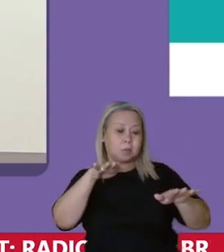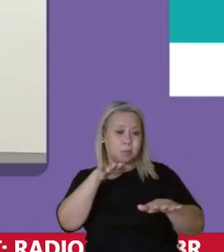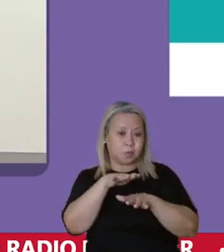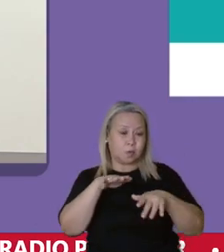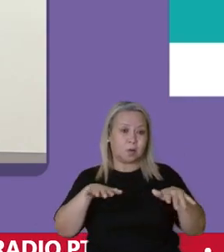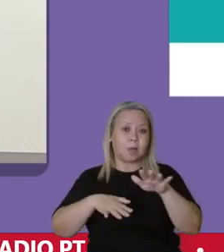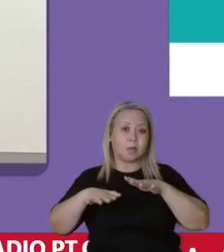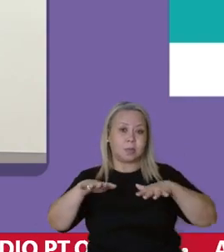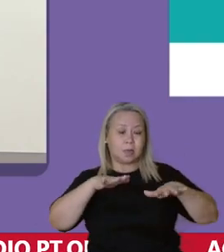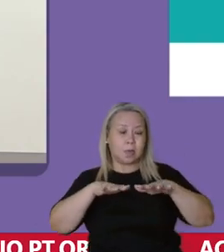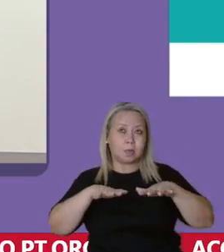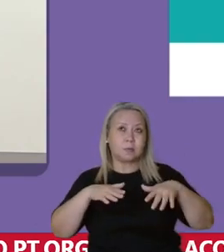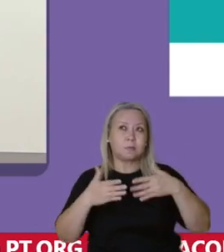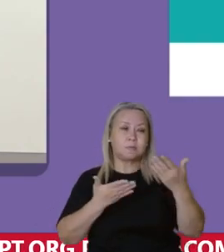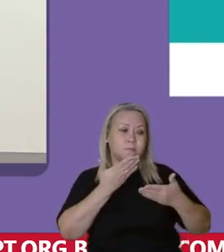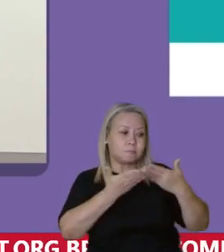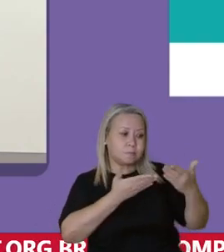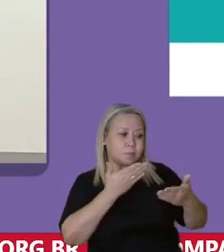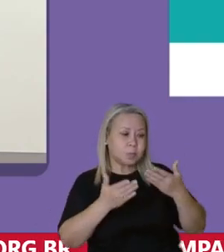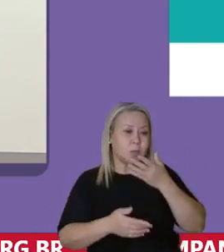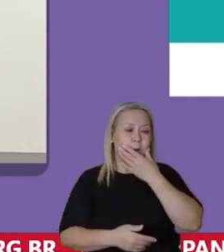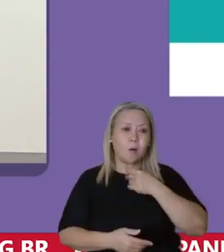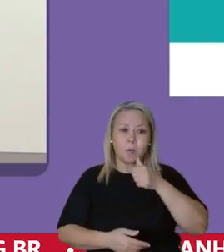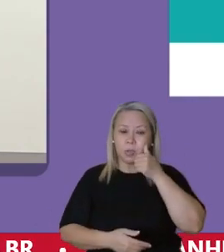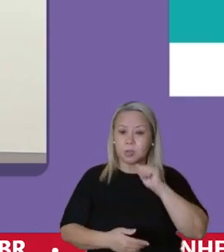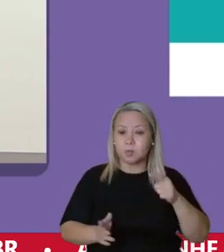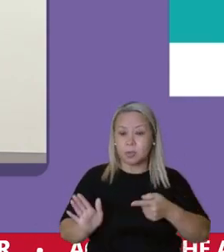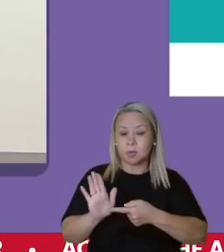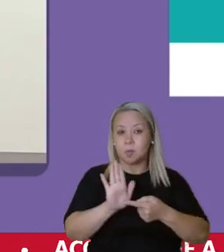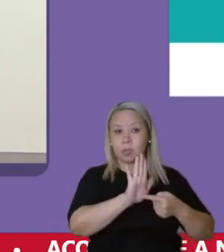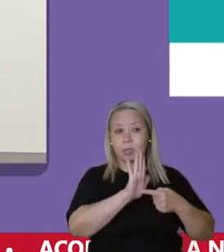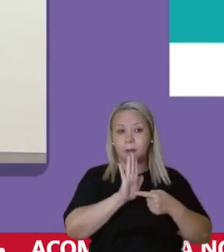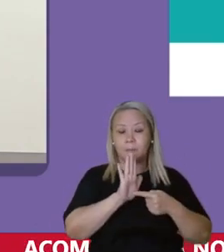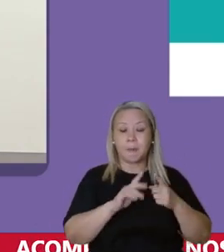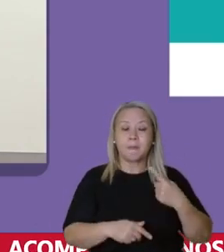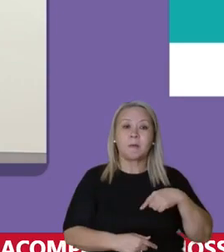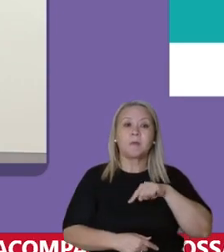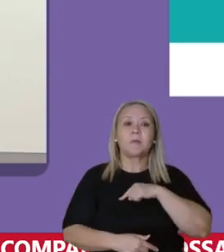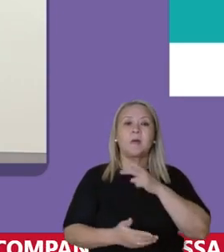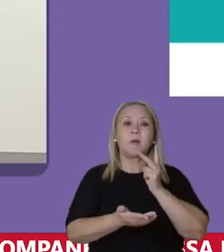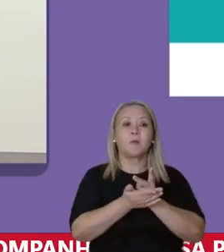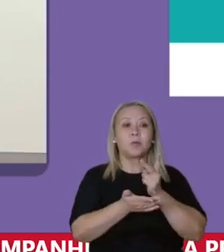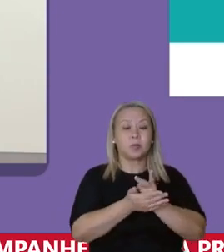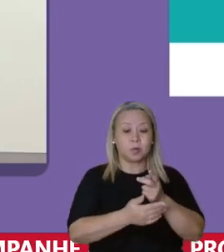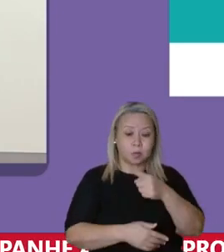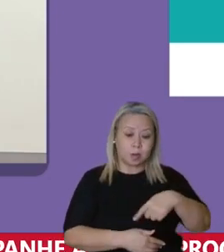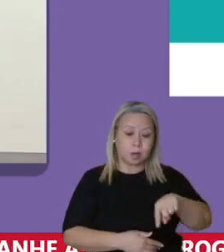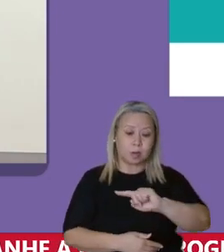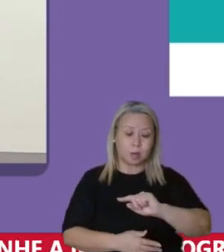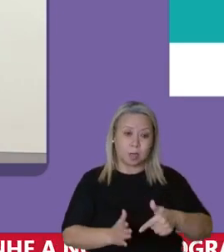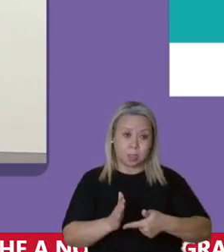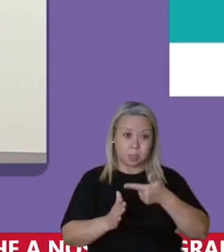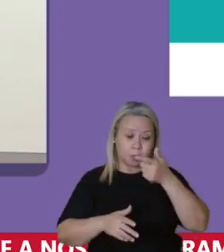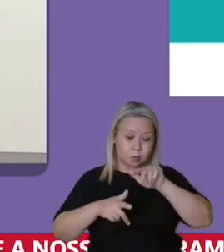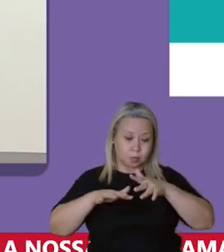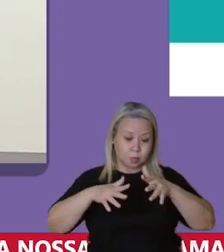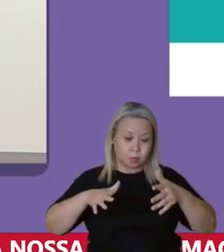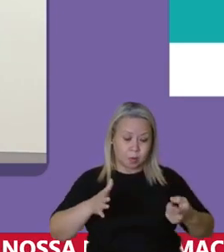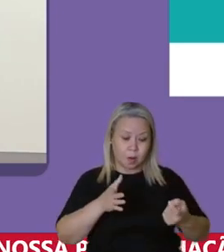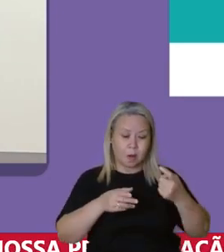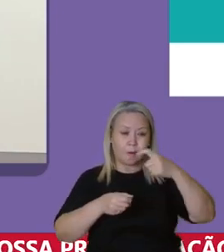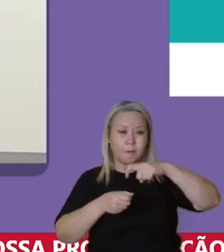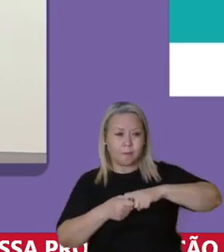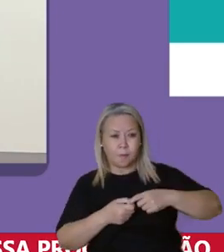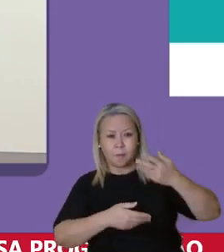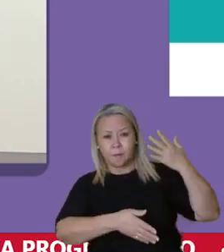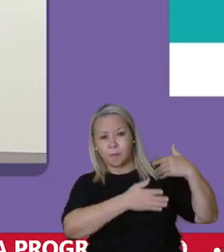relações entre homens e mulheres se manifestavam. Mas para a gente continuar nessa segunda onda, vamos voltar um